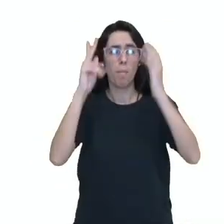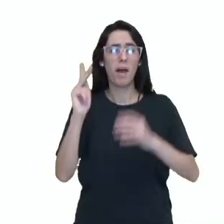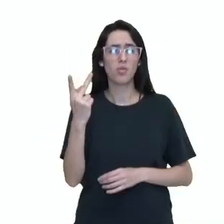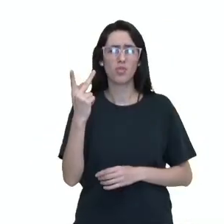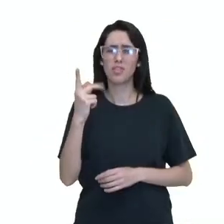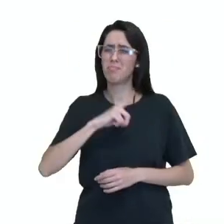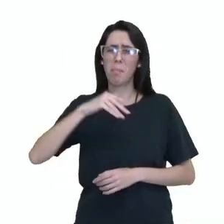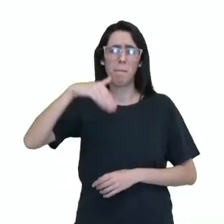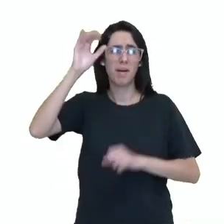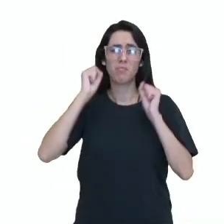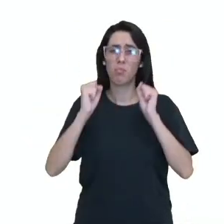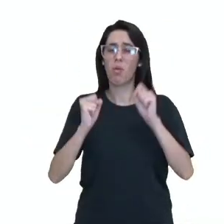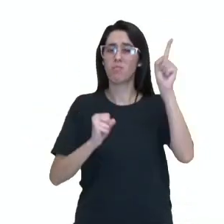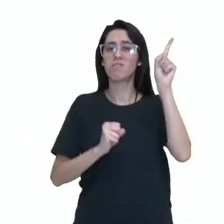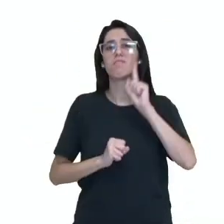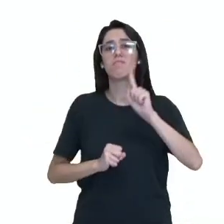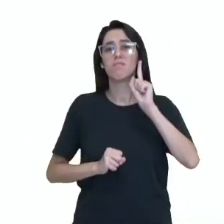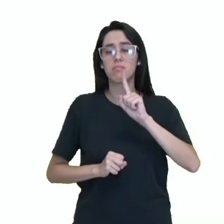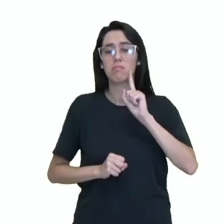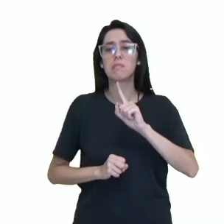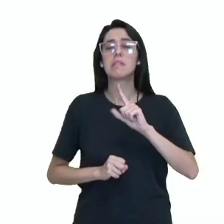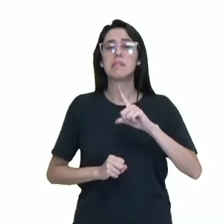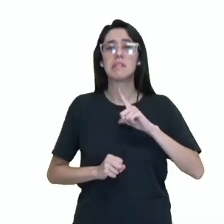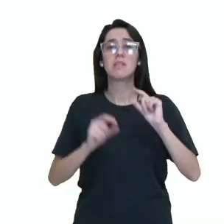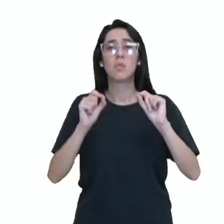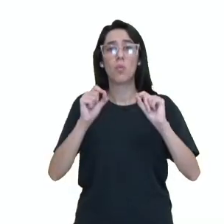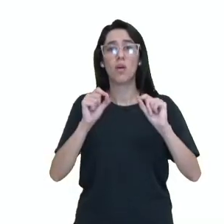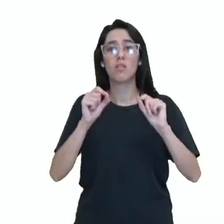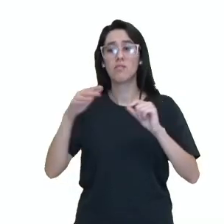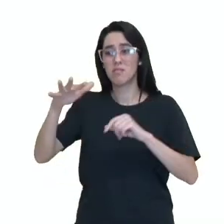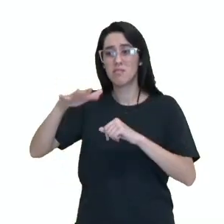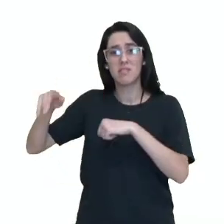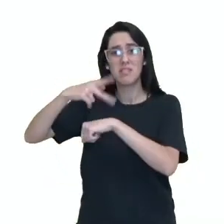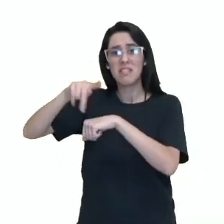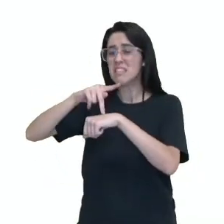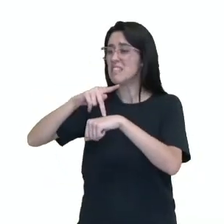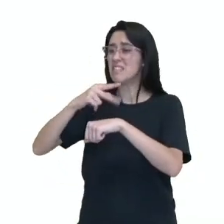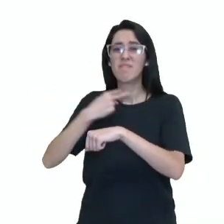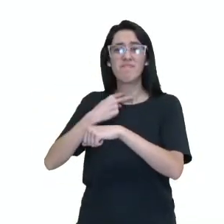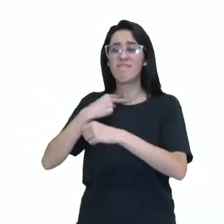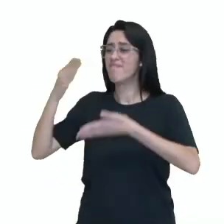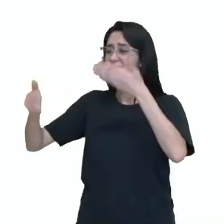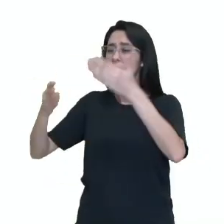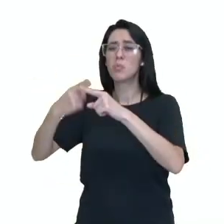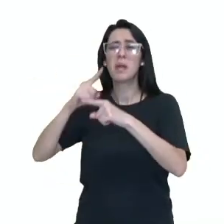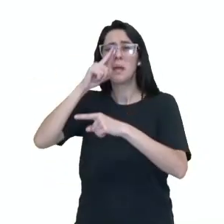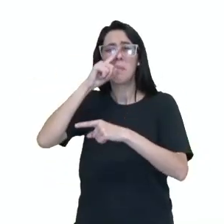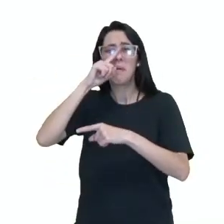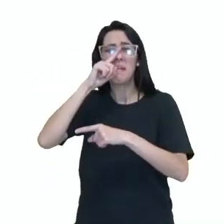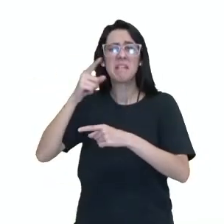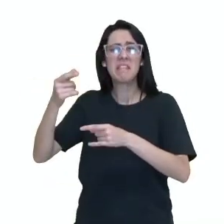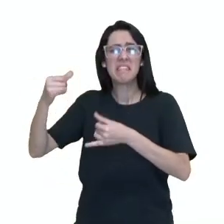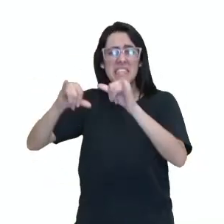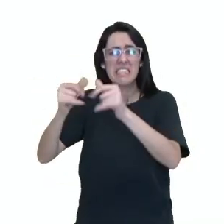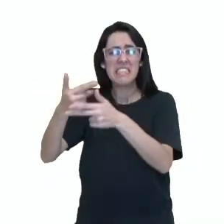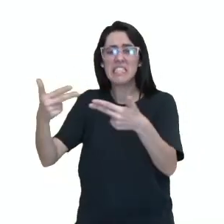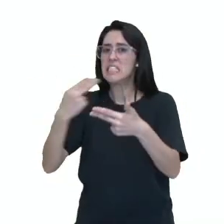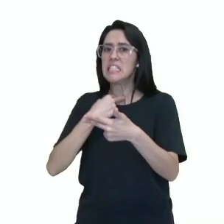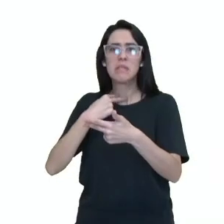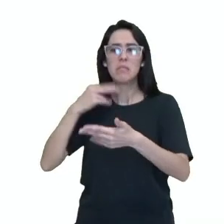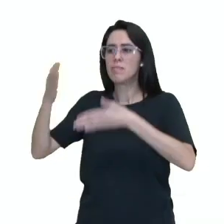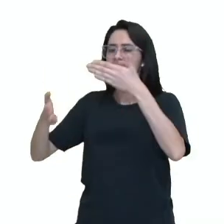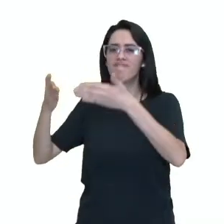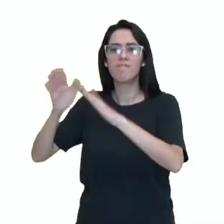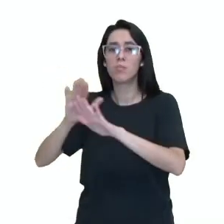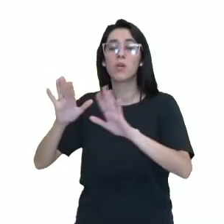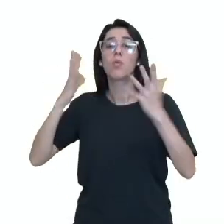usada pelos Estados Unidos, tendo parte do território do país inutilizada pela radioatividade, o governo das Ilhas Marshall levantou